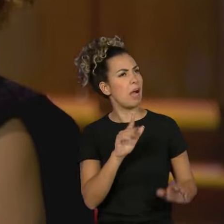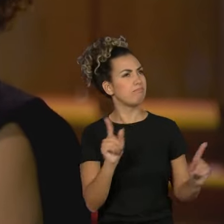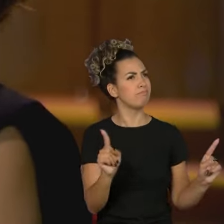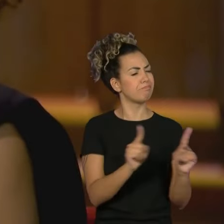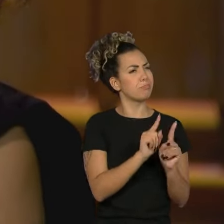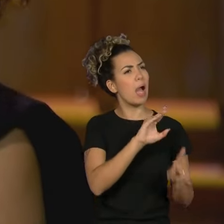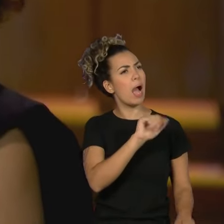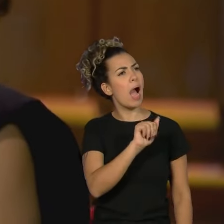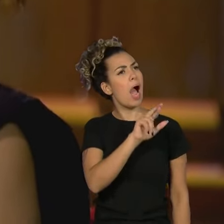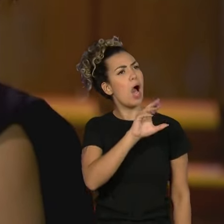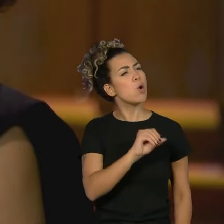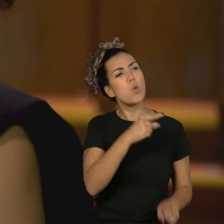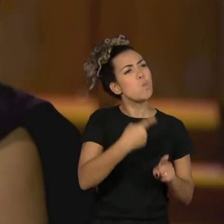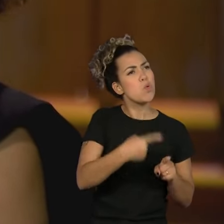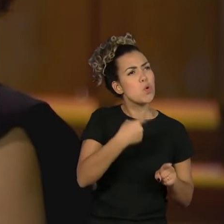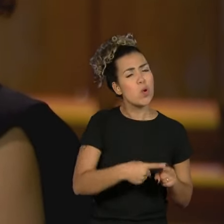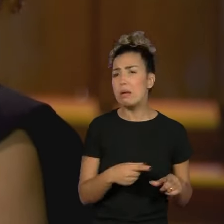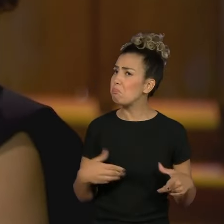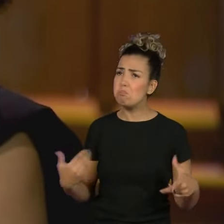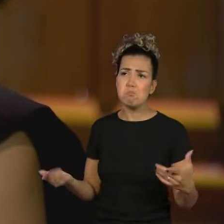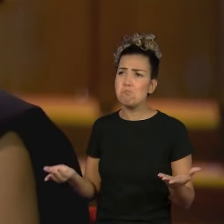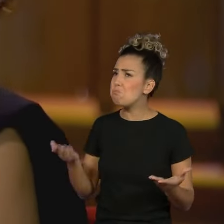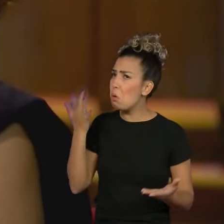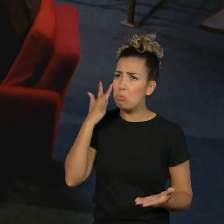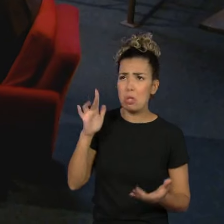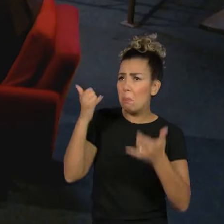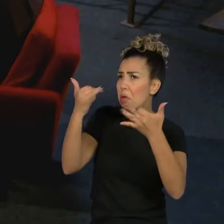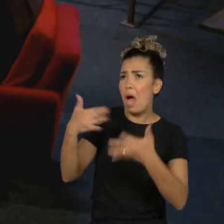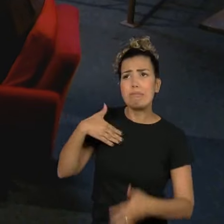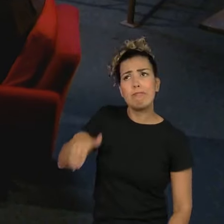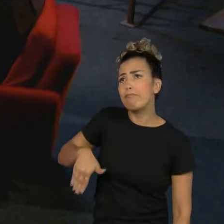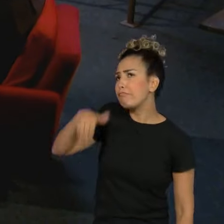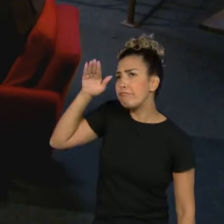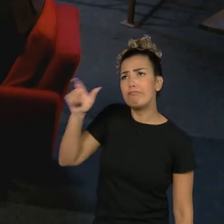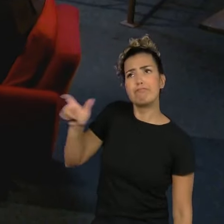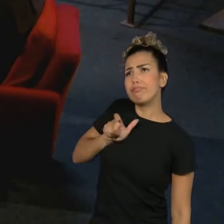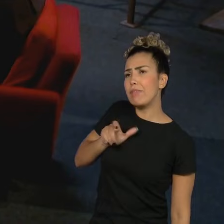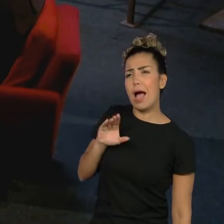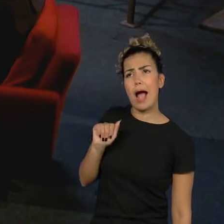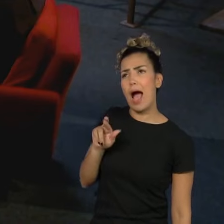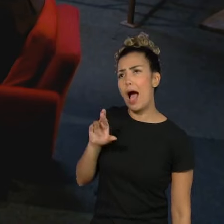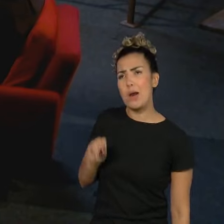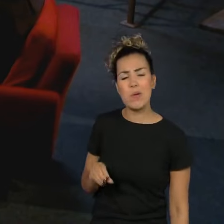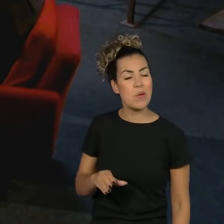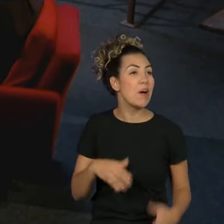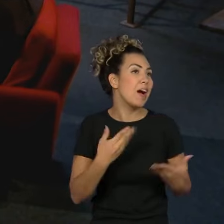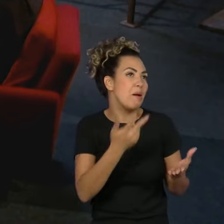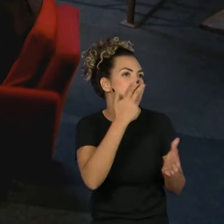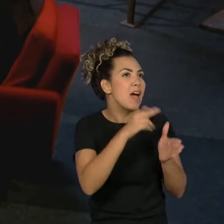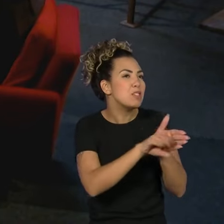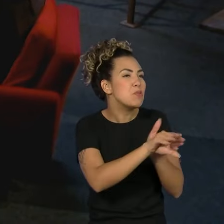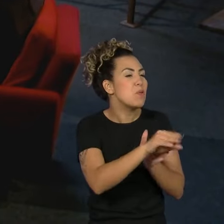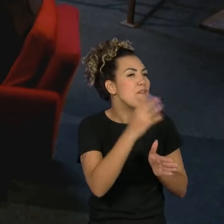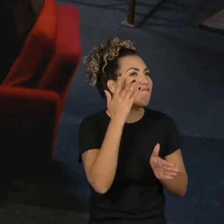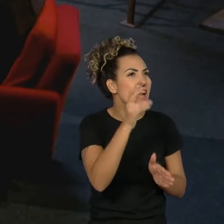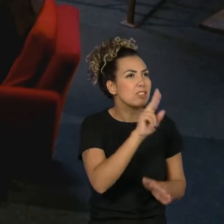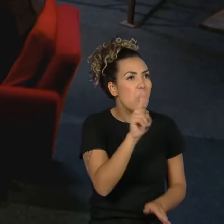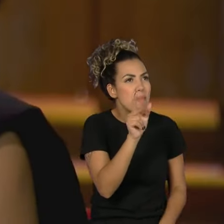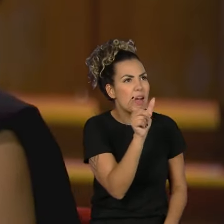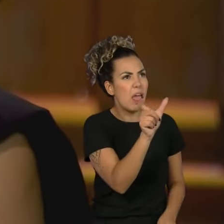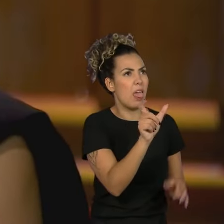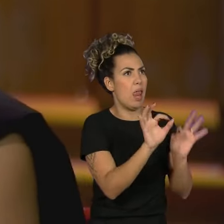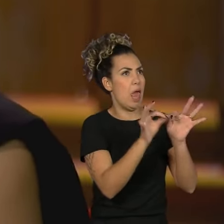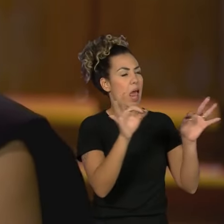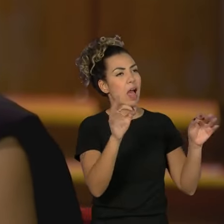é desde que eu me conheço por gente é carô é Carol para te achar no Google ficou mais fácil Carol Evangelista porque tem